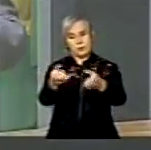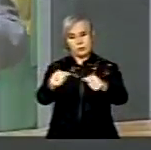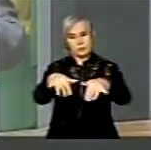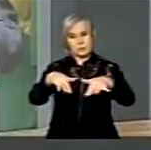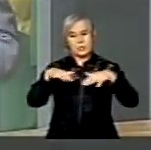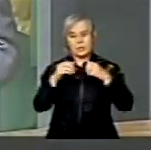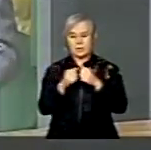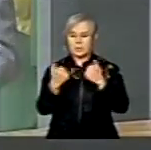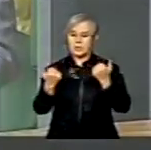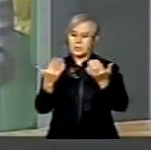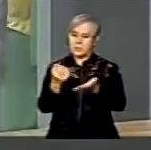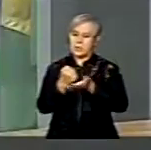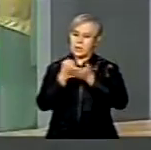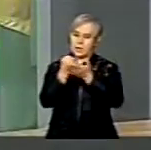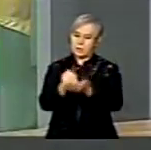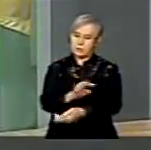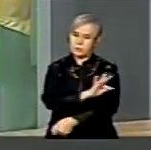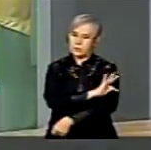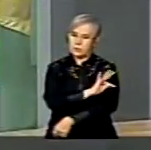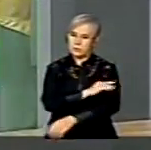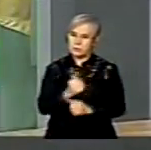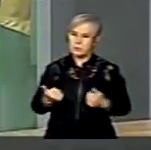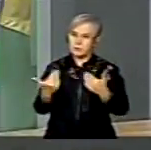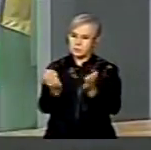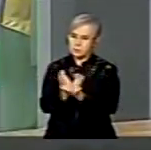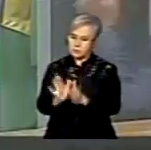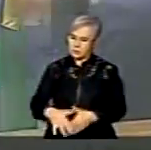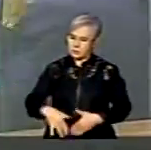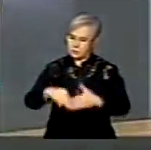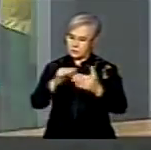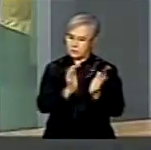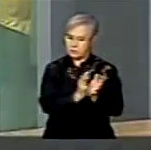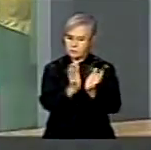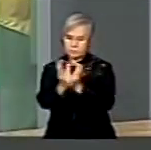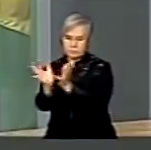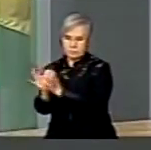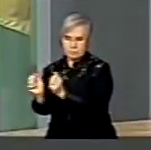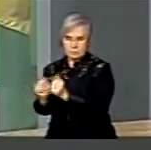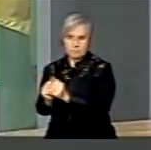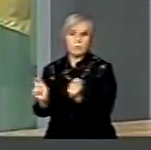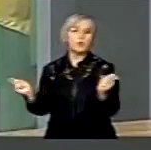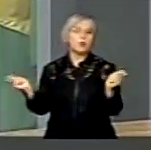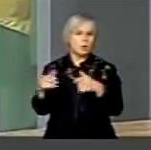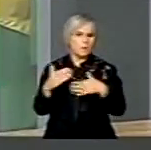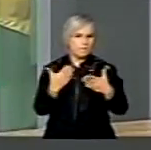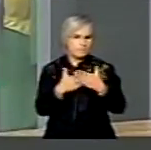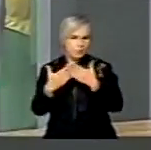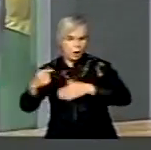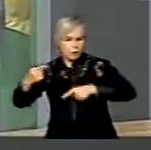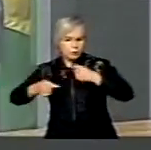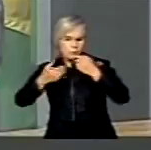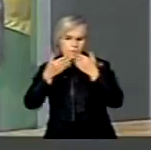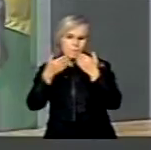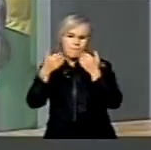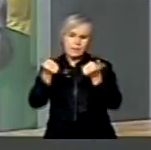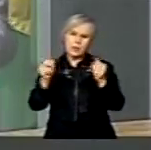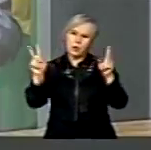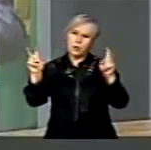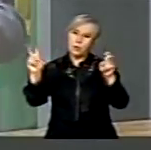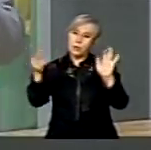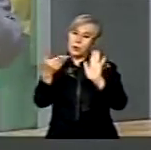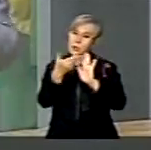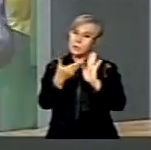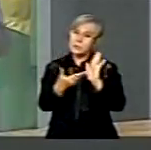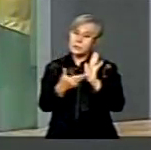às assessorias técnicas, às lideranças dos partidos, que possam se debruçar melhor sobre um tema que